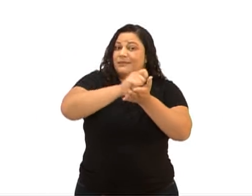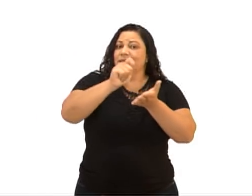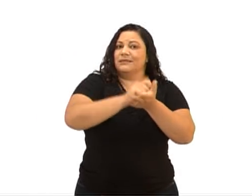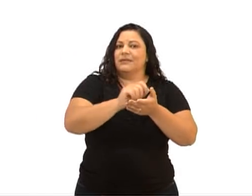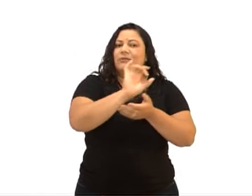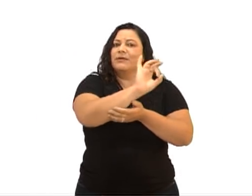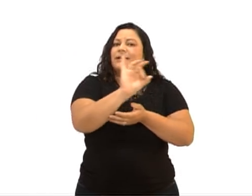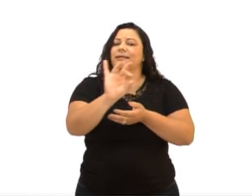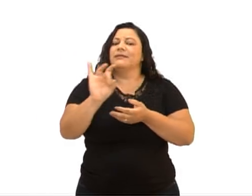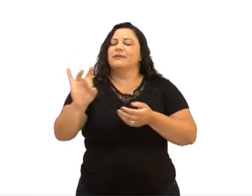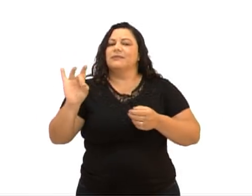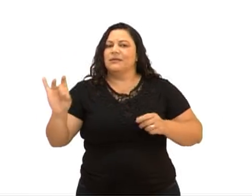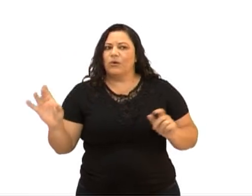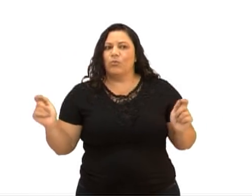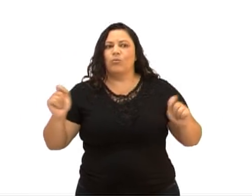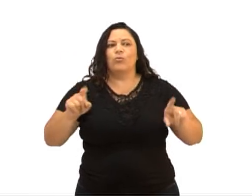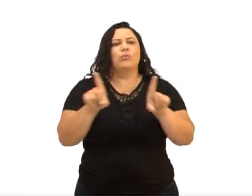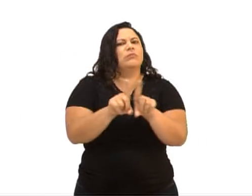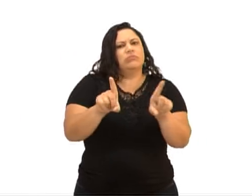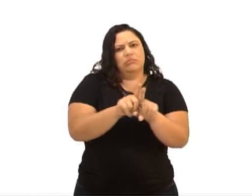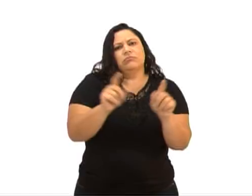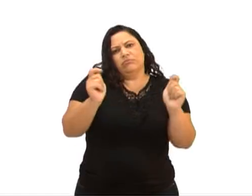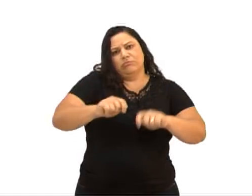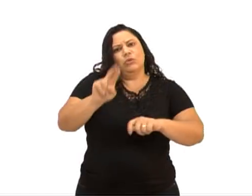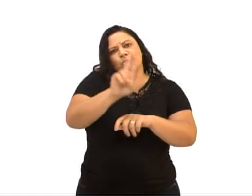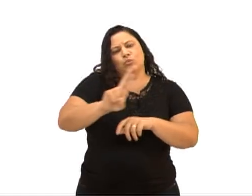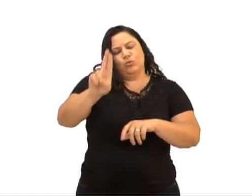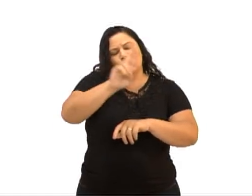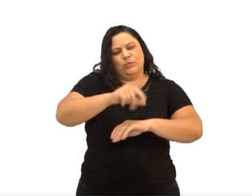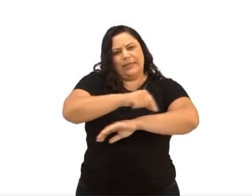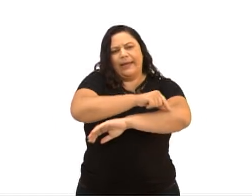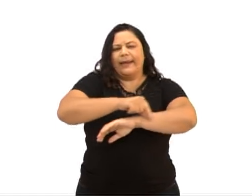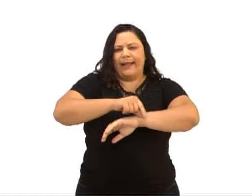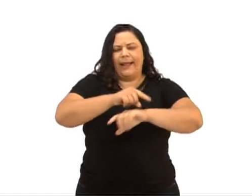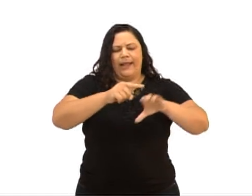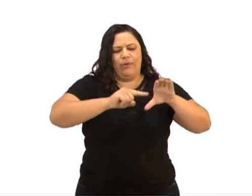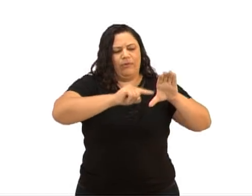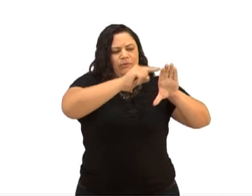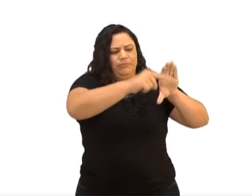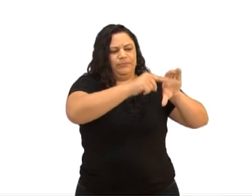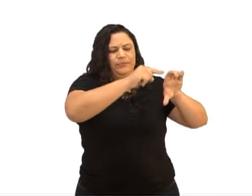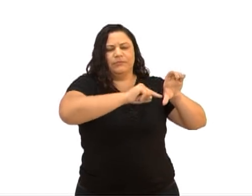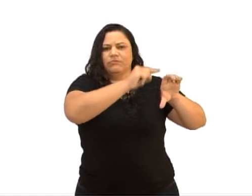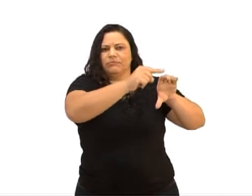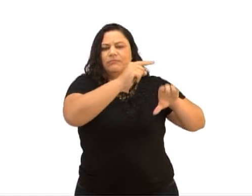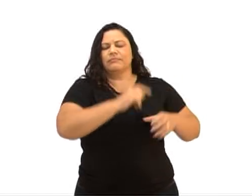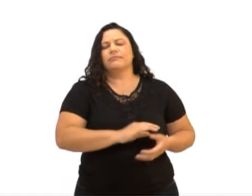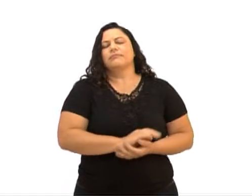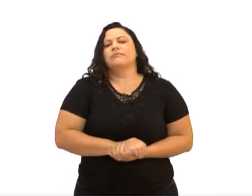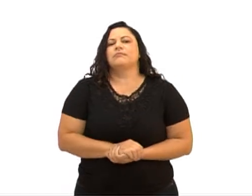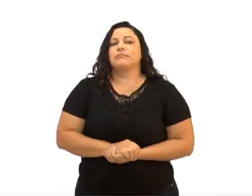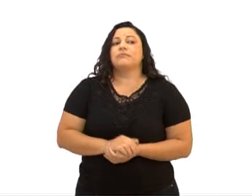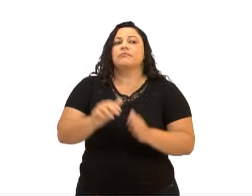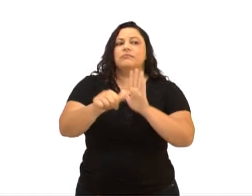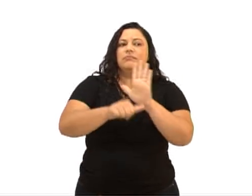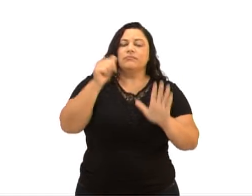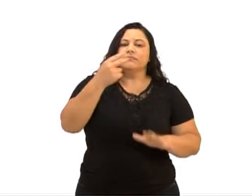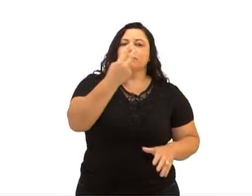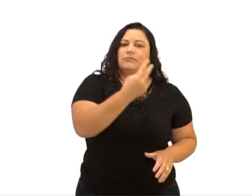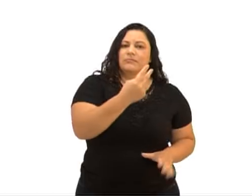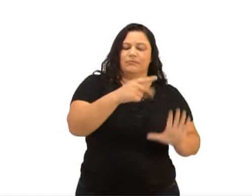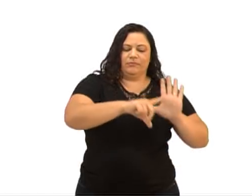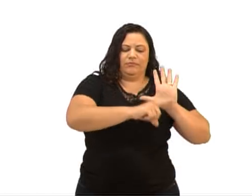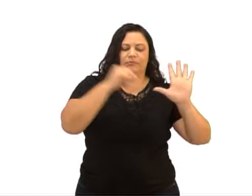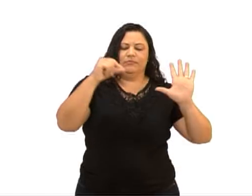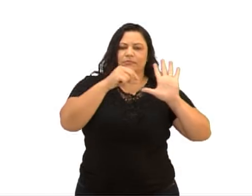angulação de cada um deles, ou também, quem quiser, pode usar o transferidor. Então, o primeiro, que é 24 graus, vocês vão lá,